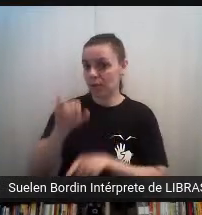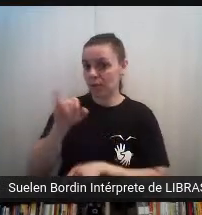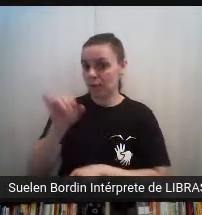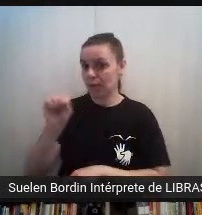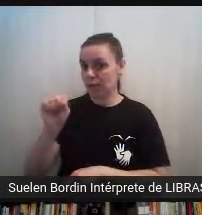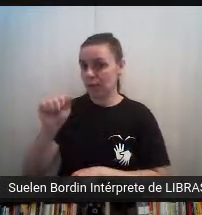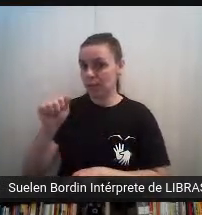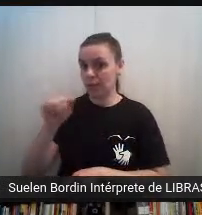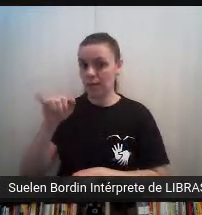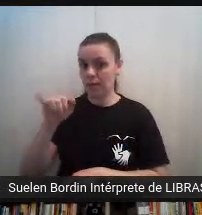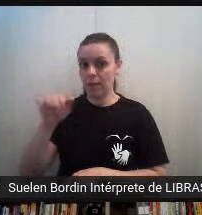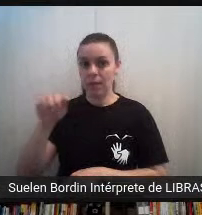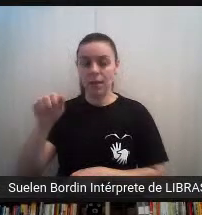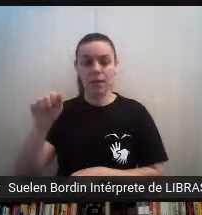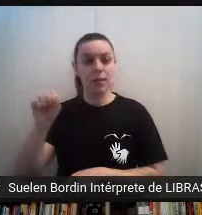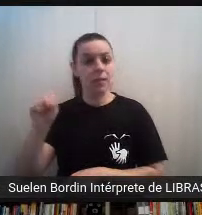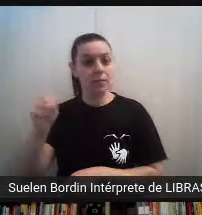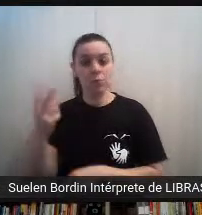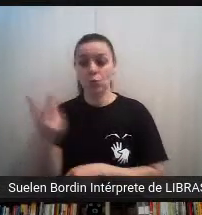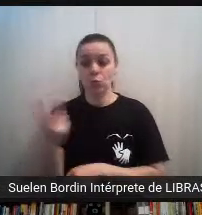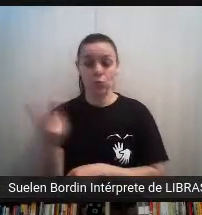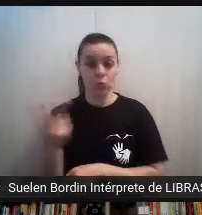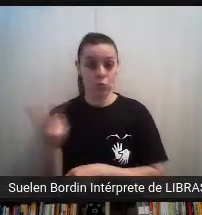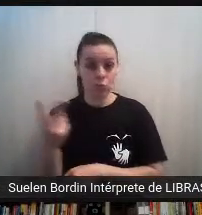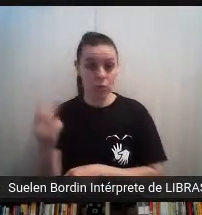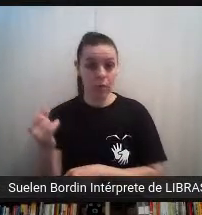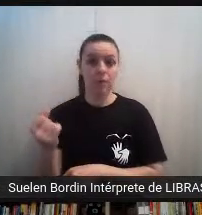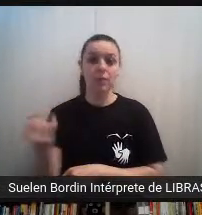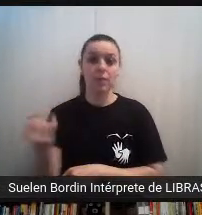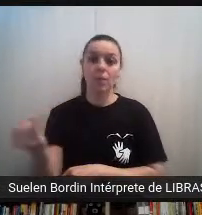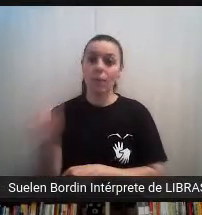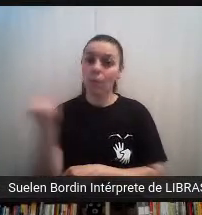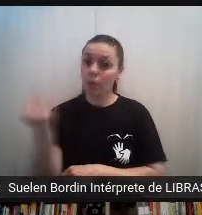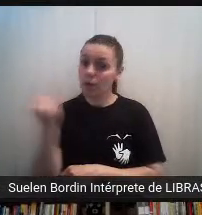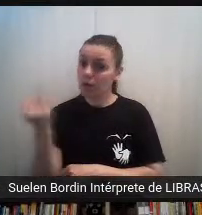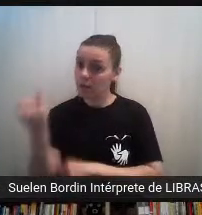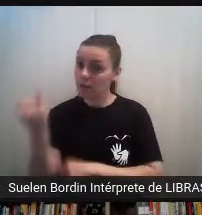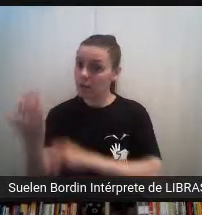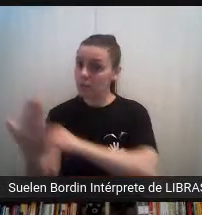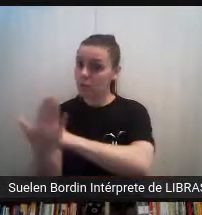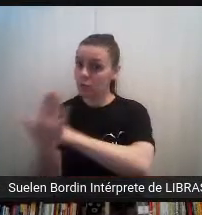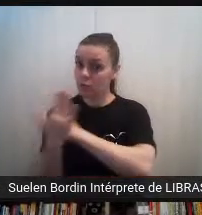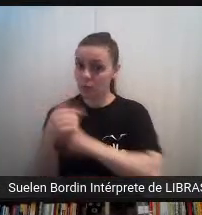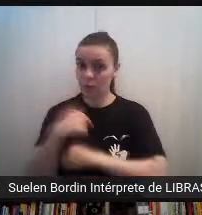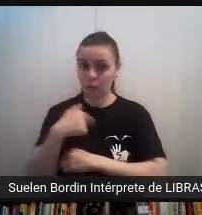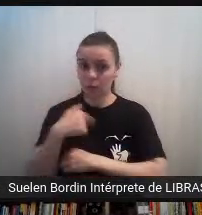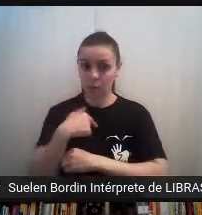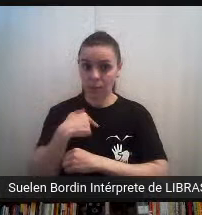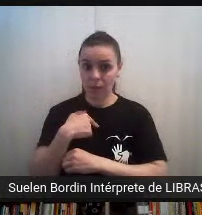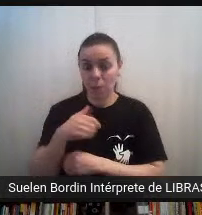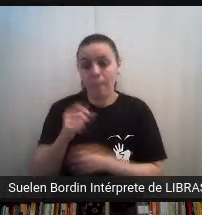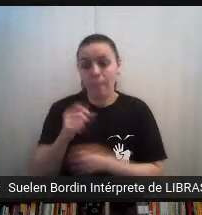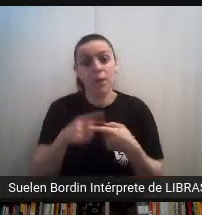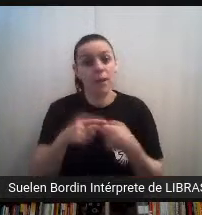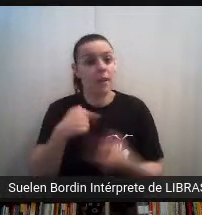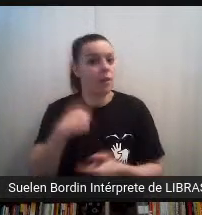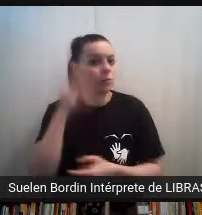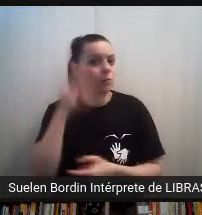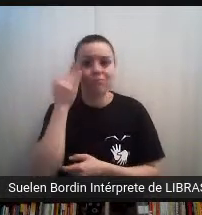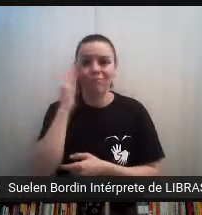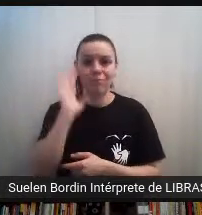muito importantes para mim, porque, como eu disse, eu não sabia dessa diferença, né? Porque é uma coisa